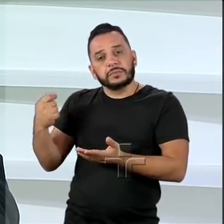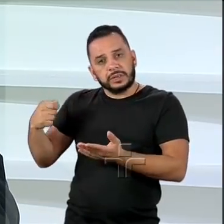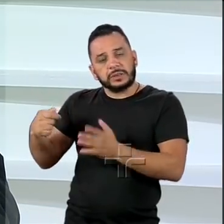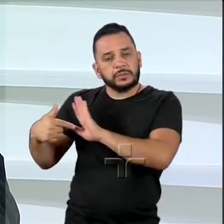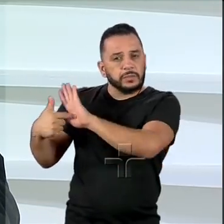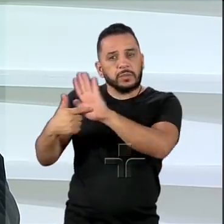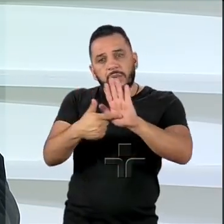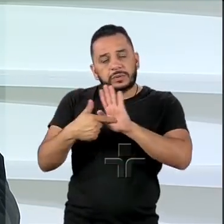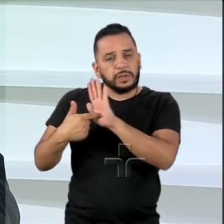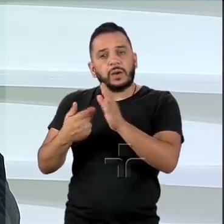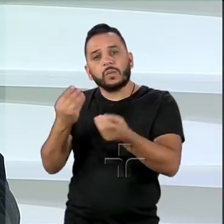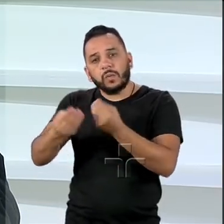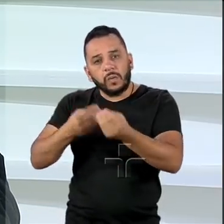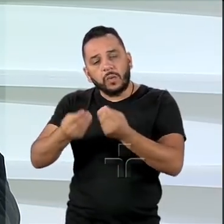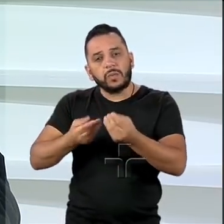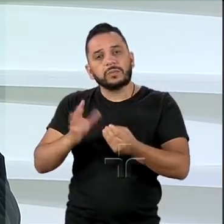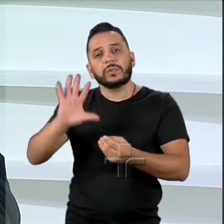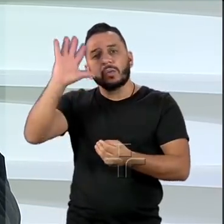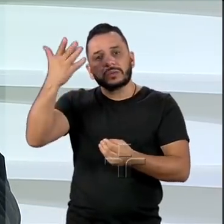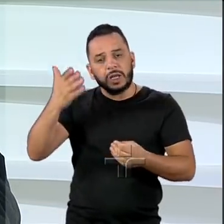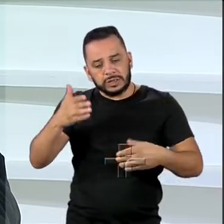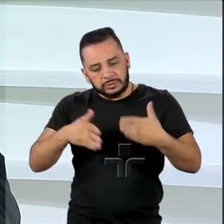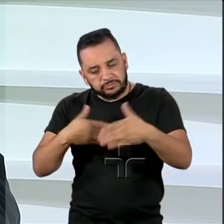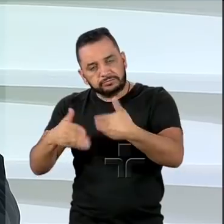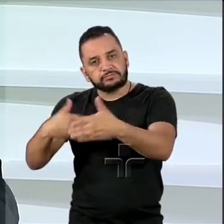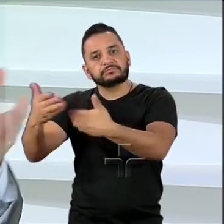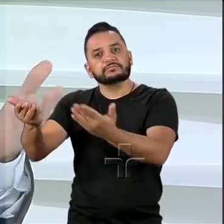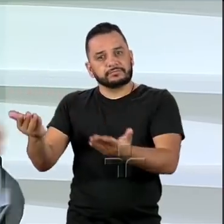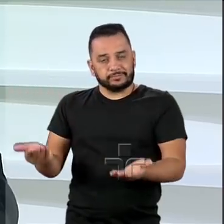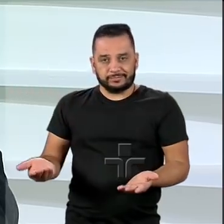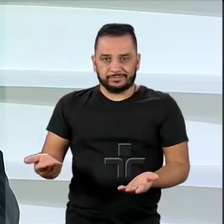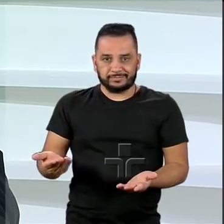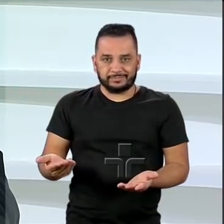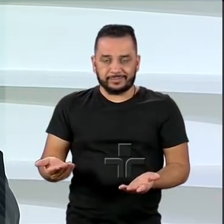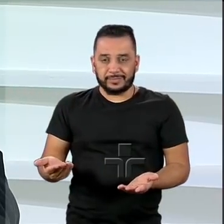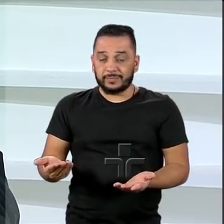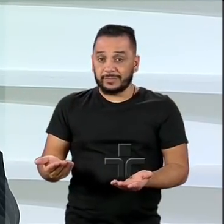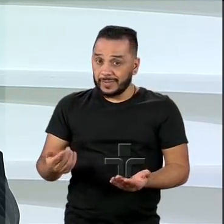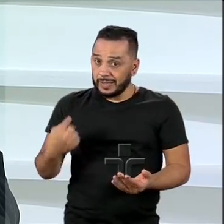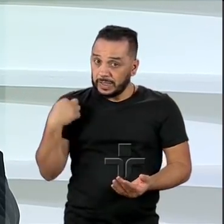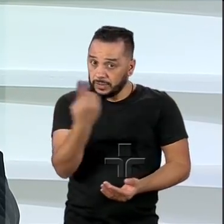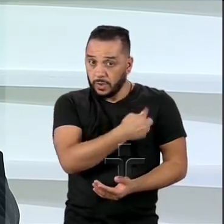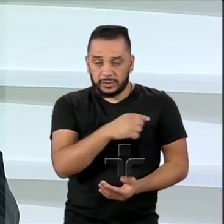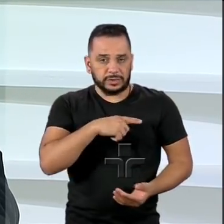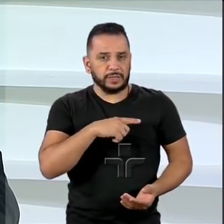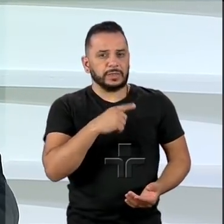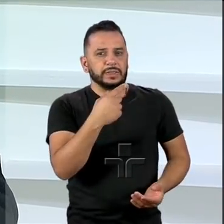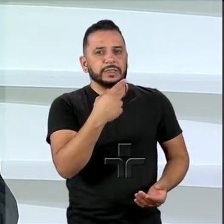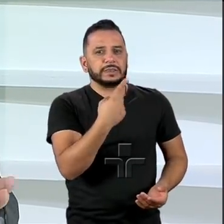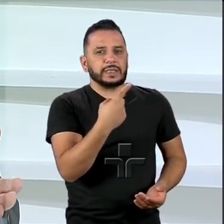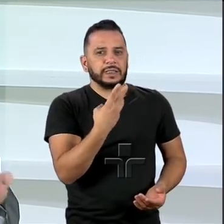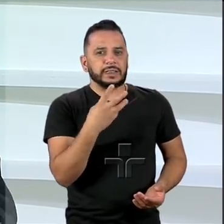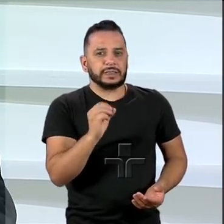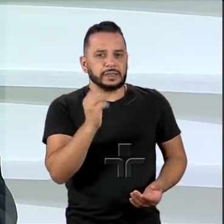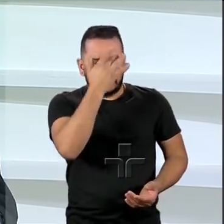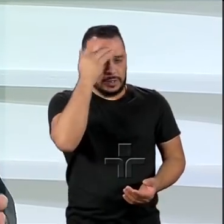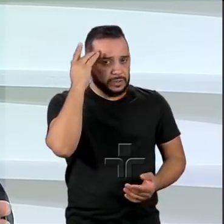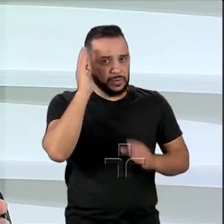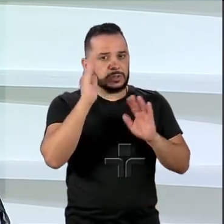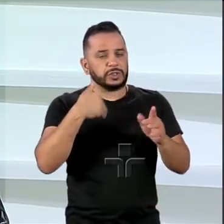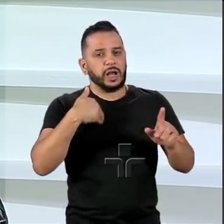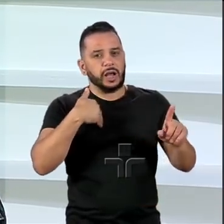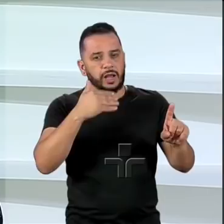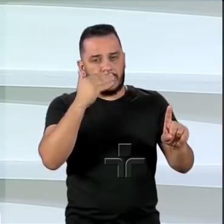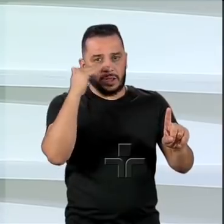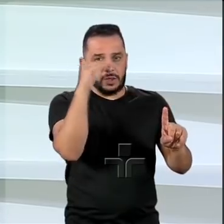como essas coisas devem operar, não é? Nós já temos mais de 130 pessoas condenadas a quase